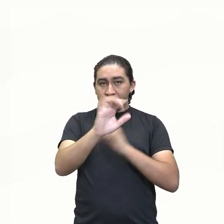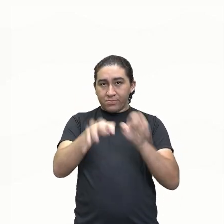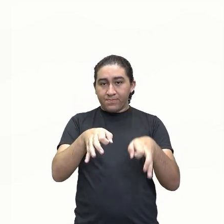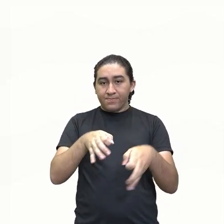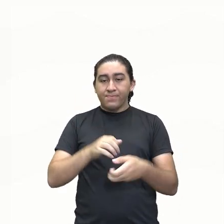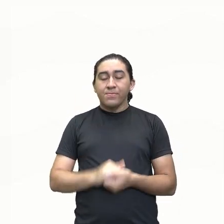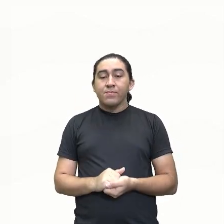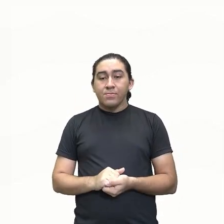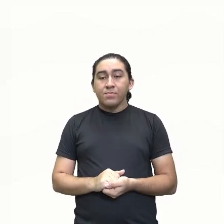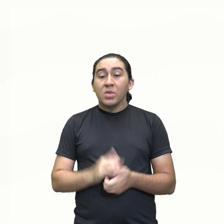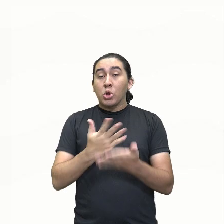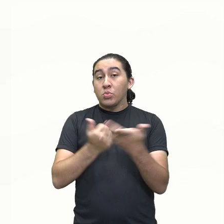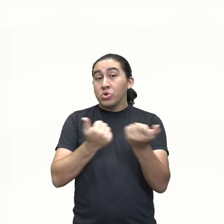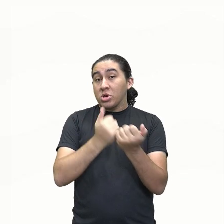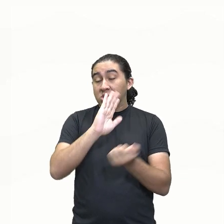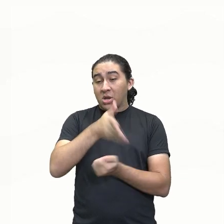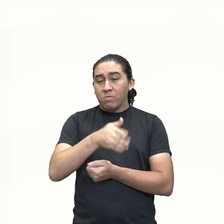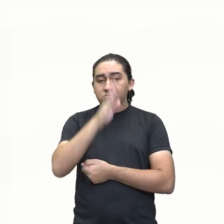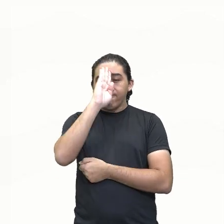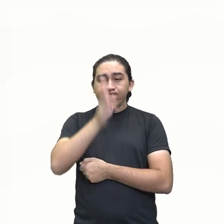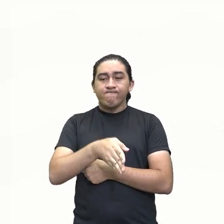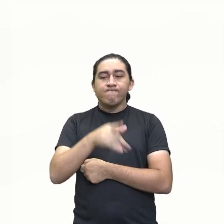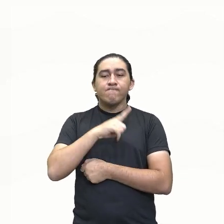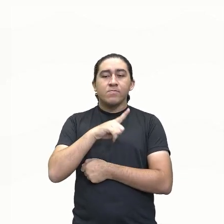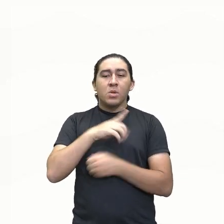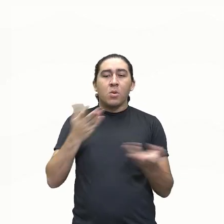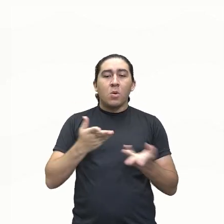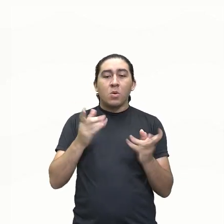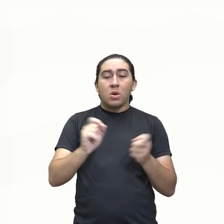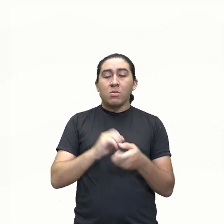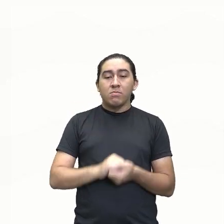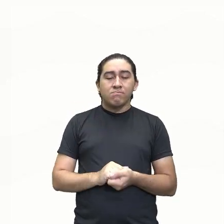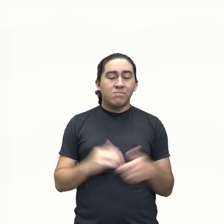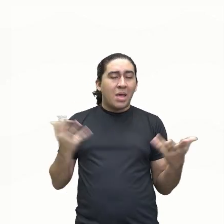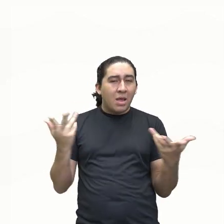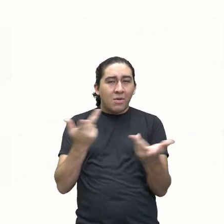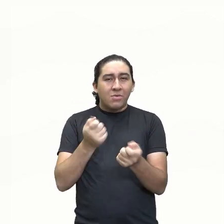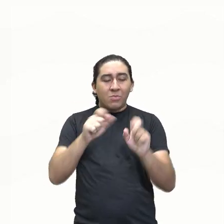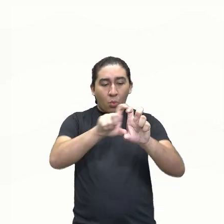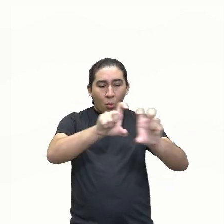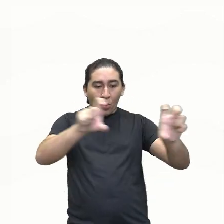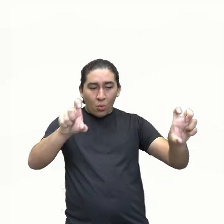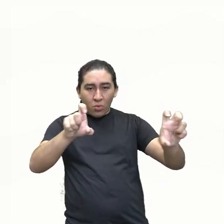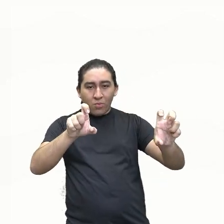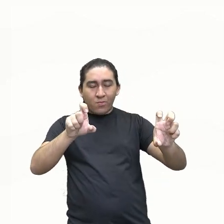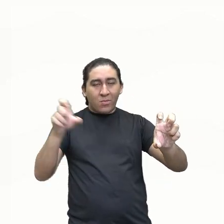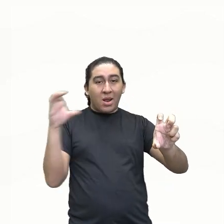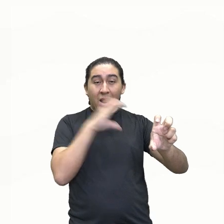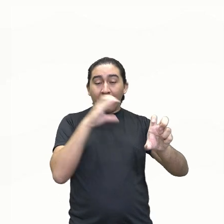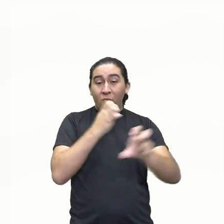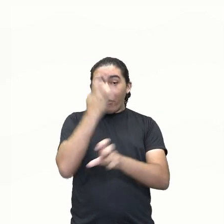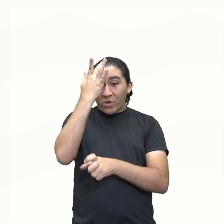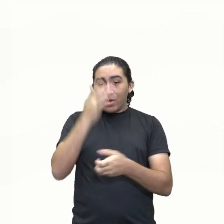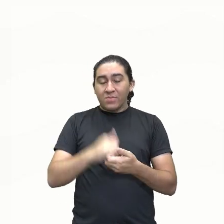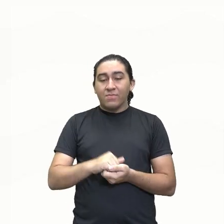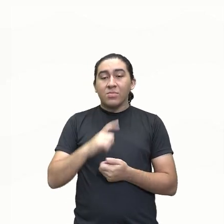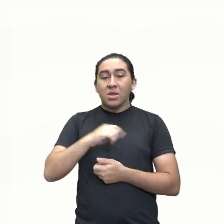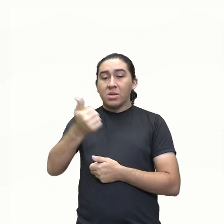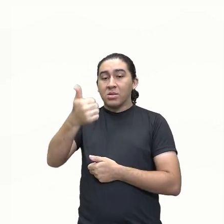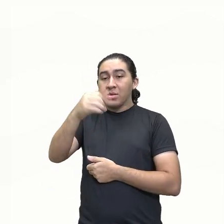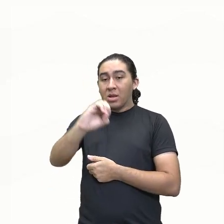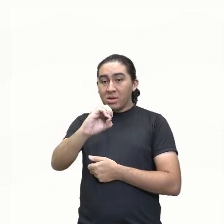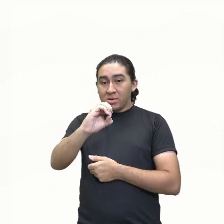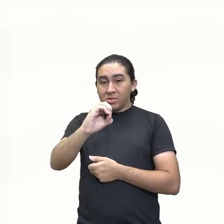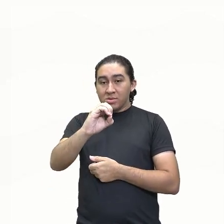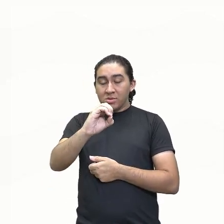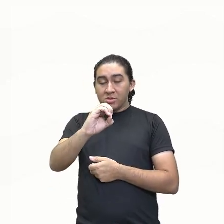ok? Substituindo, então, temos aqui essa linda expressão, olha lá. Então, vai ficar 10 decibéis,